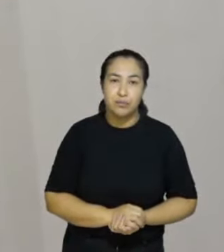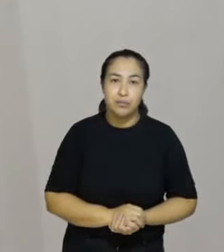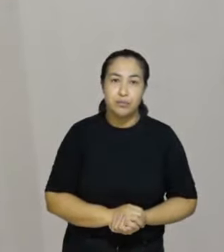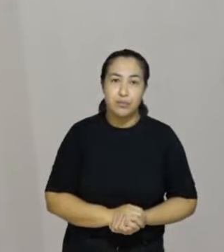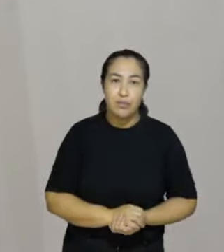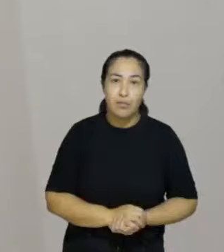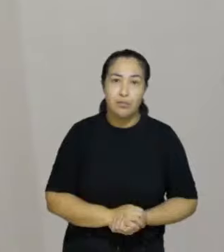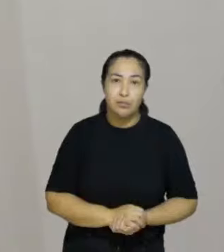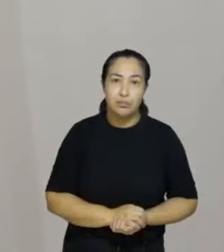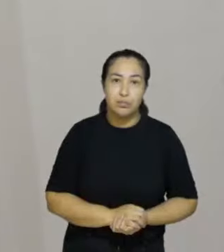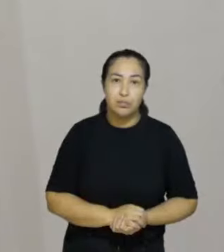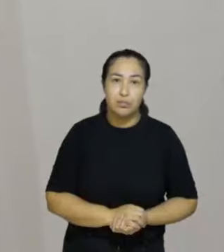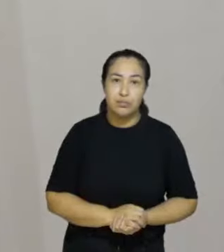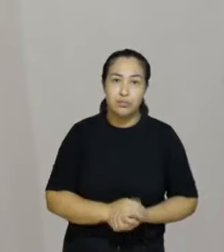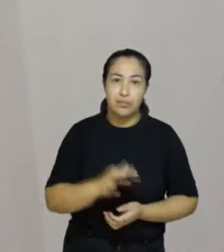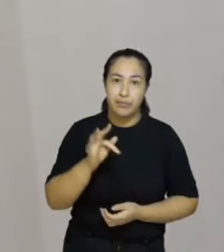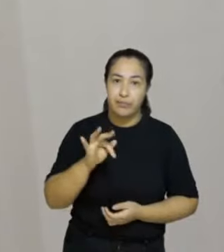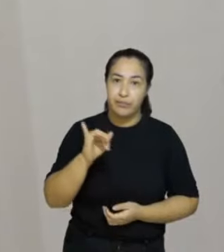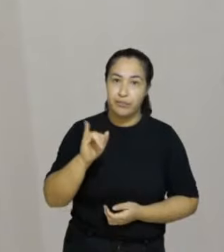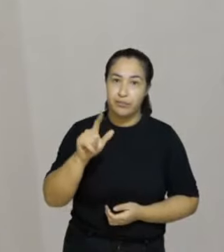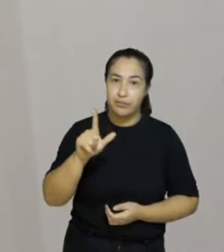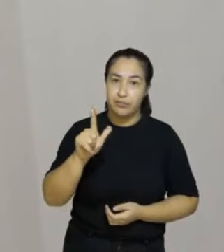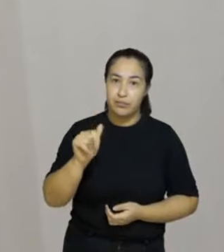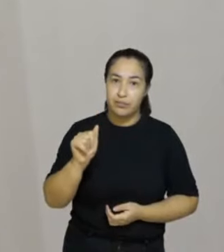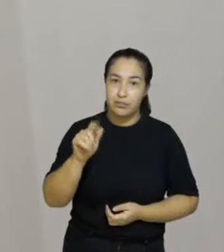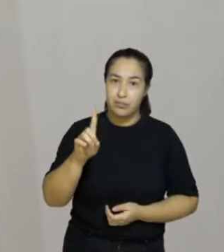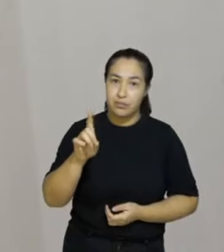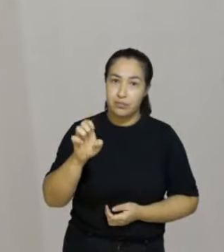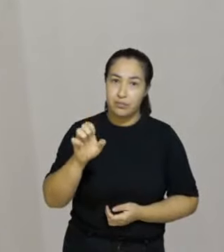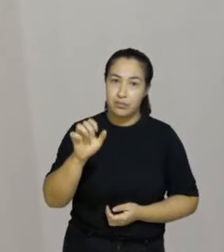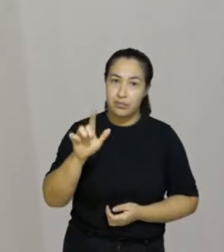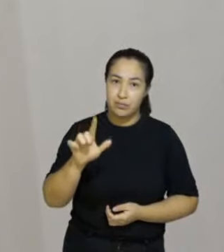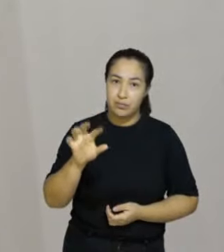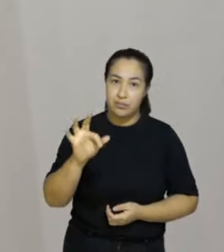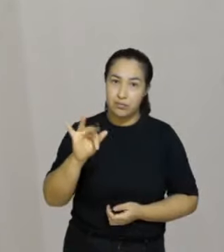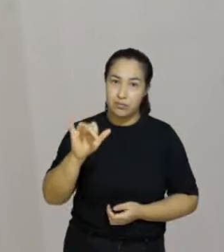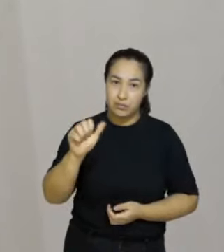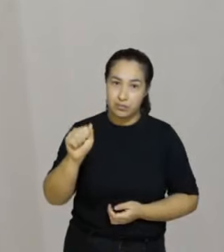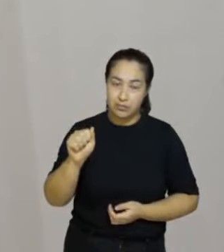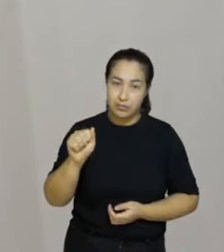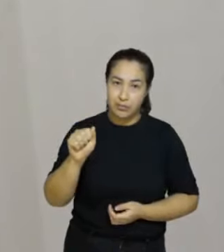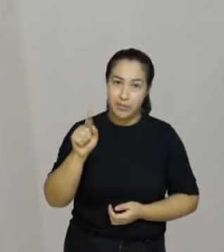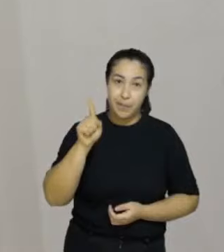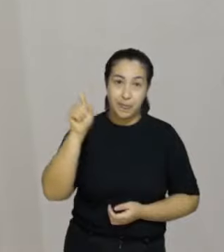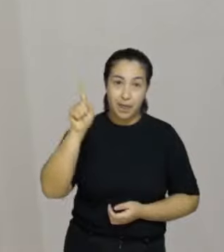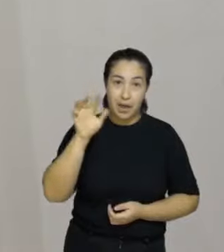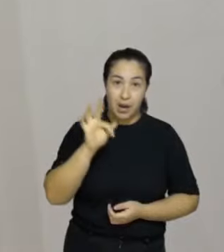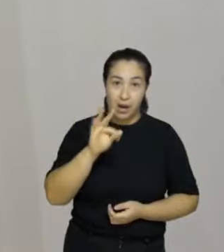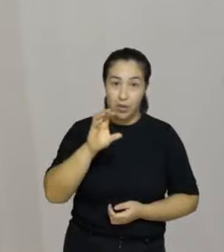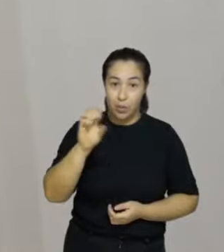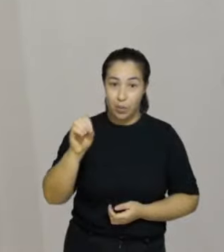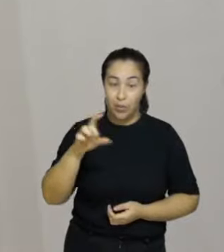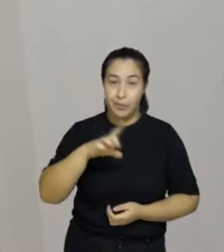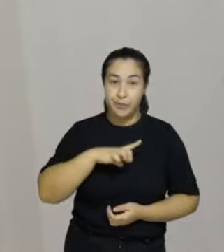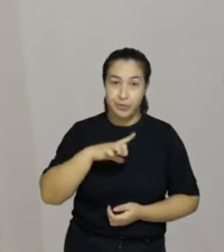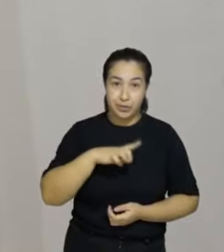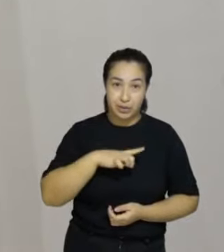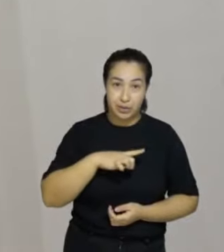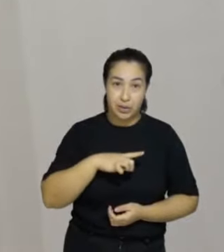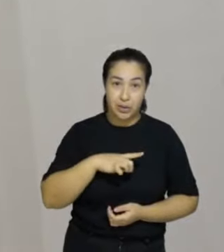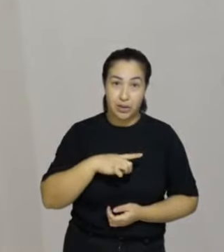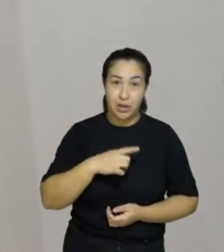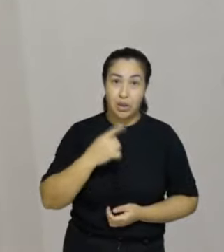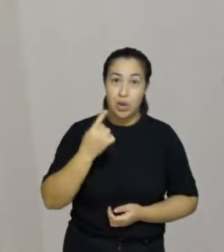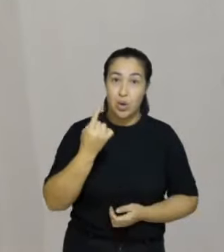O Filadélfia, no Tocantins, tem 7.700 moradores, recebeu 1 milhão de